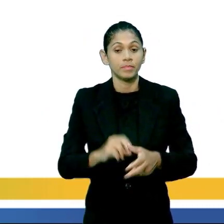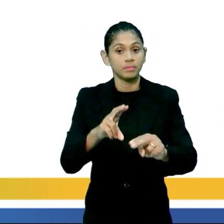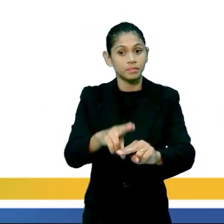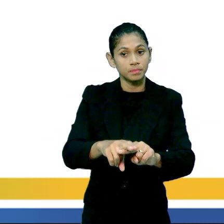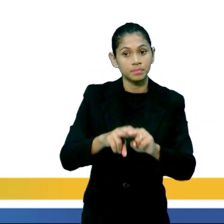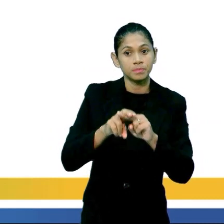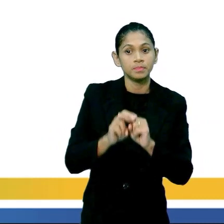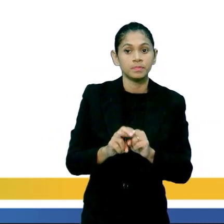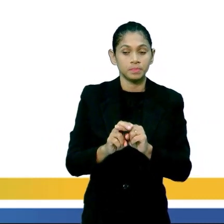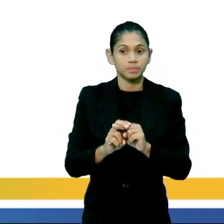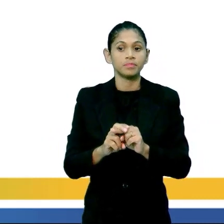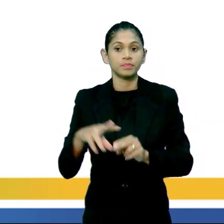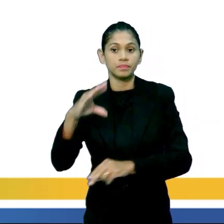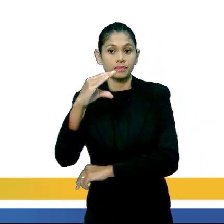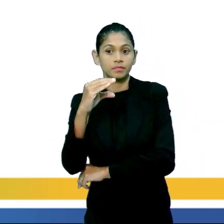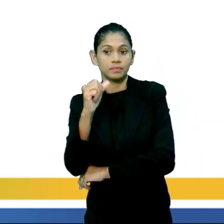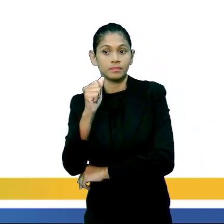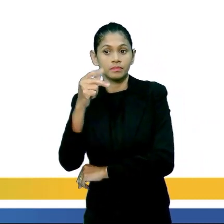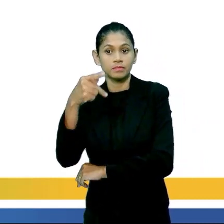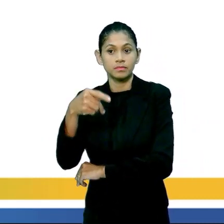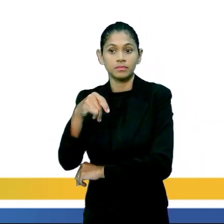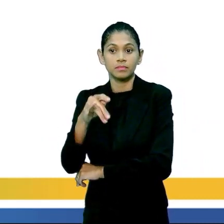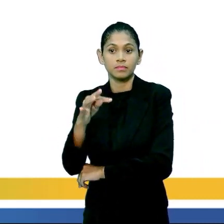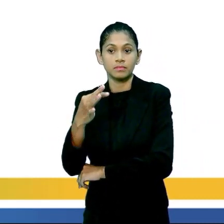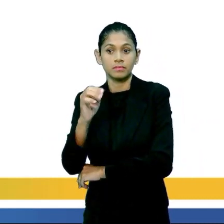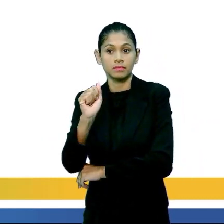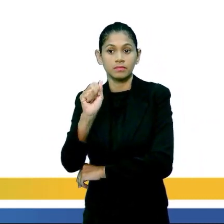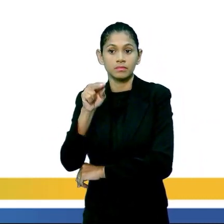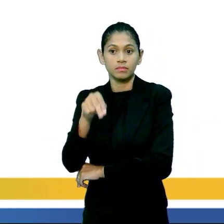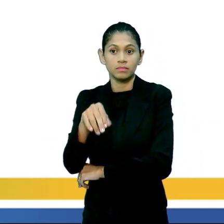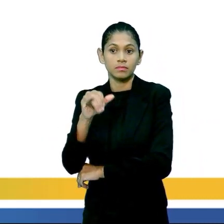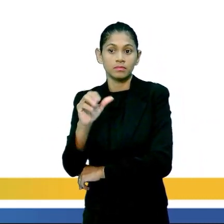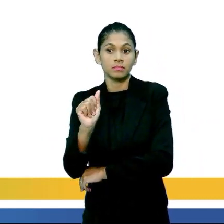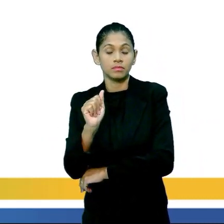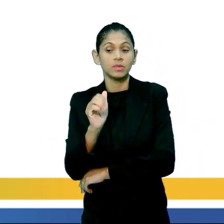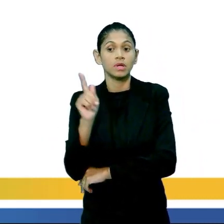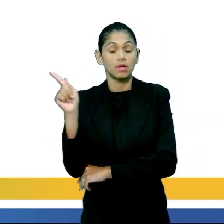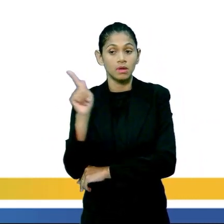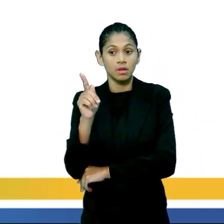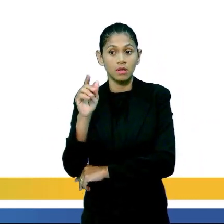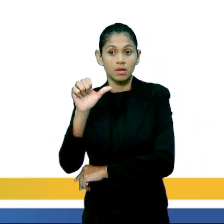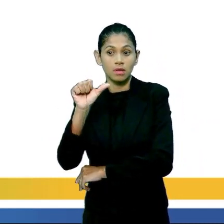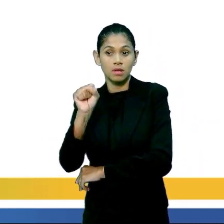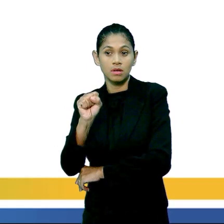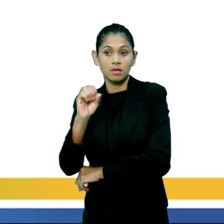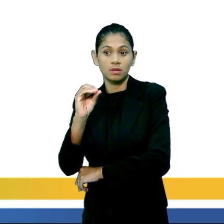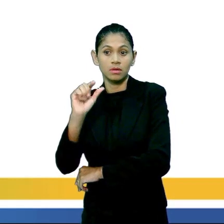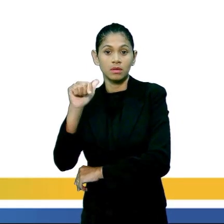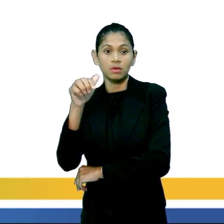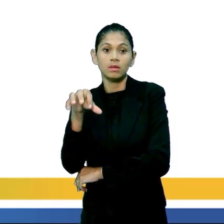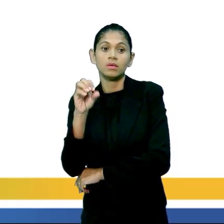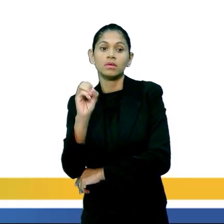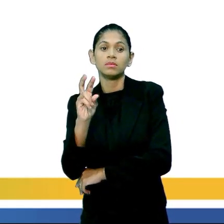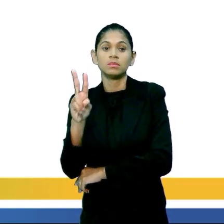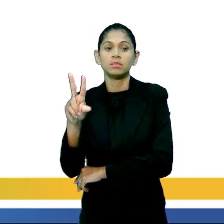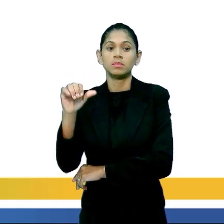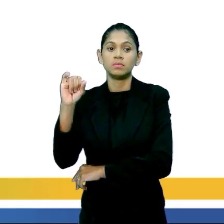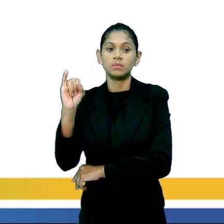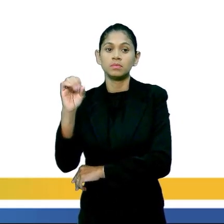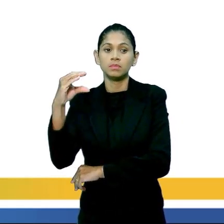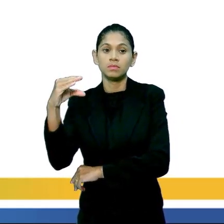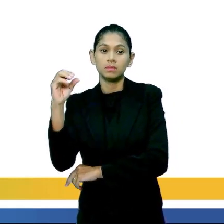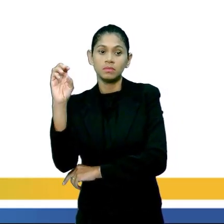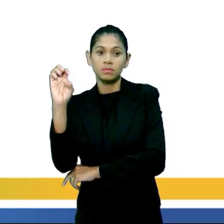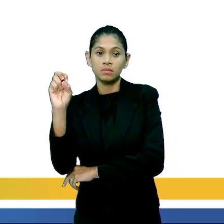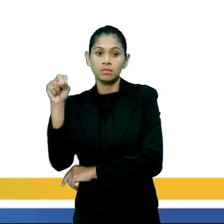São Vicente nem daí para o sul. Então, nesse texto, ele está falando da importância do pau-brasil, né, e está se referindo ao